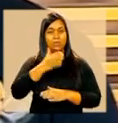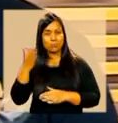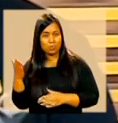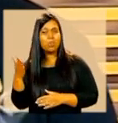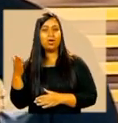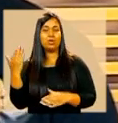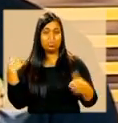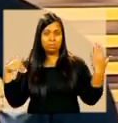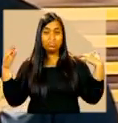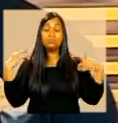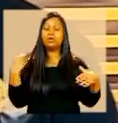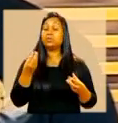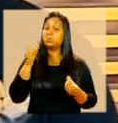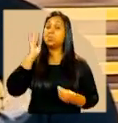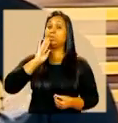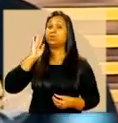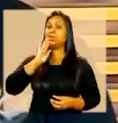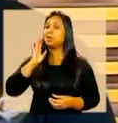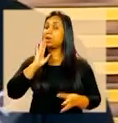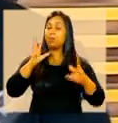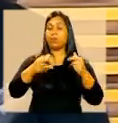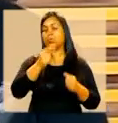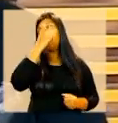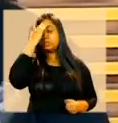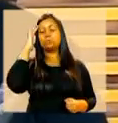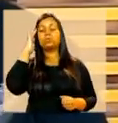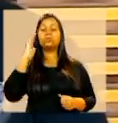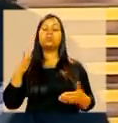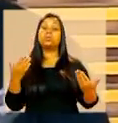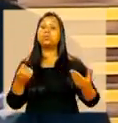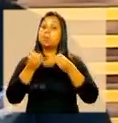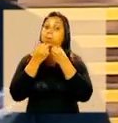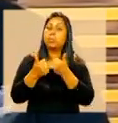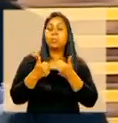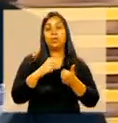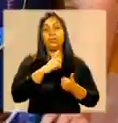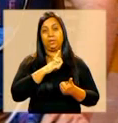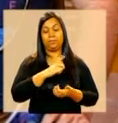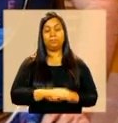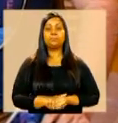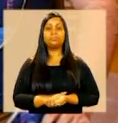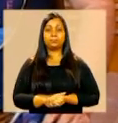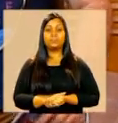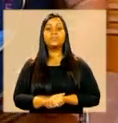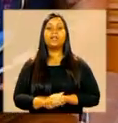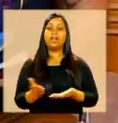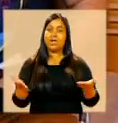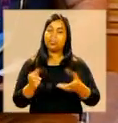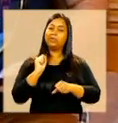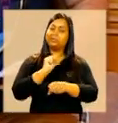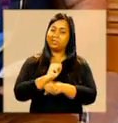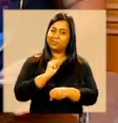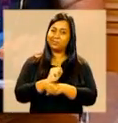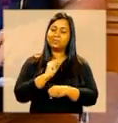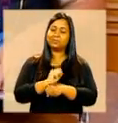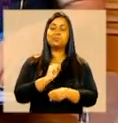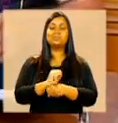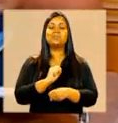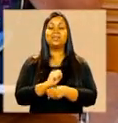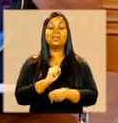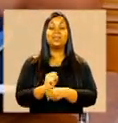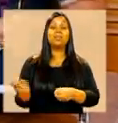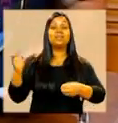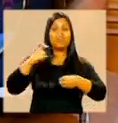roteiro, inclusive, é muito bacana e enriquecedor para todo mundo. Então, funciona muito bem para a gente. Mais um intervalinho, Matheus. É isso mesmo, Vivi. A gente faz um